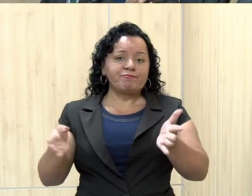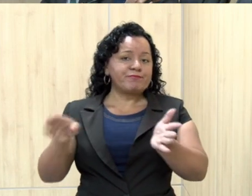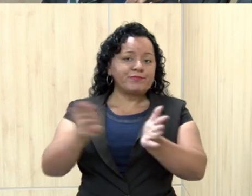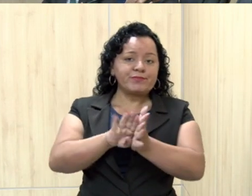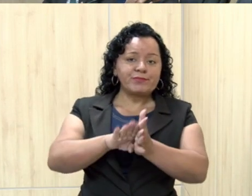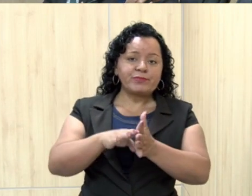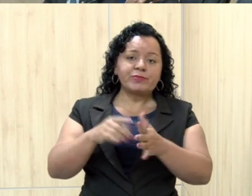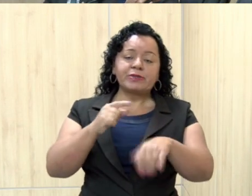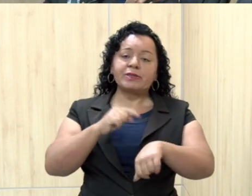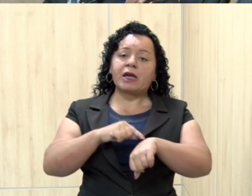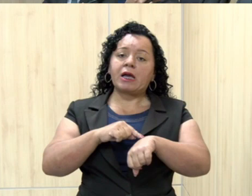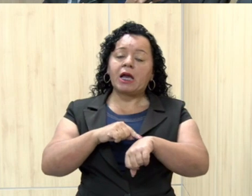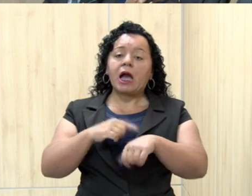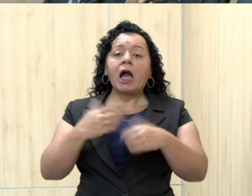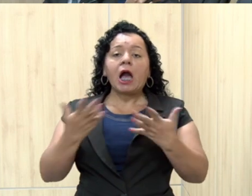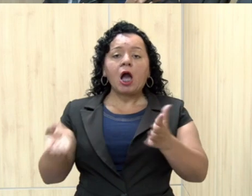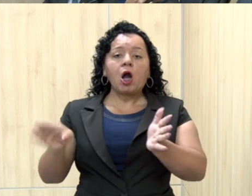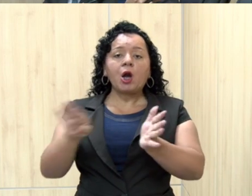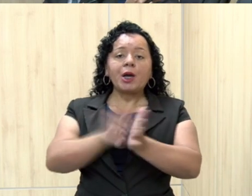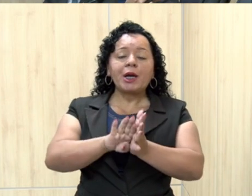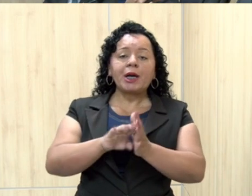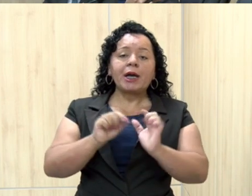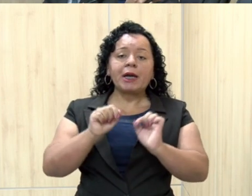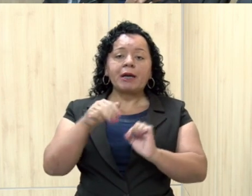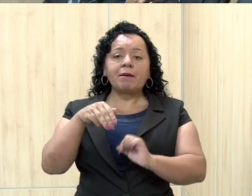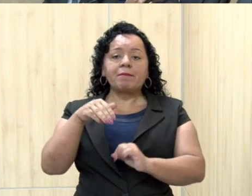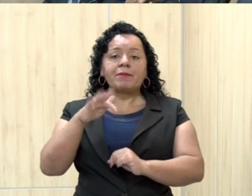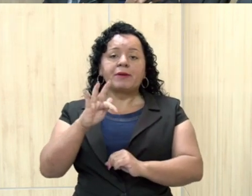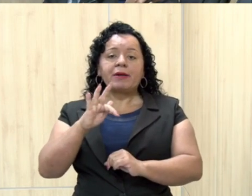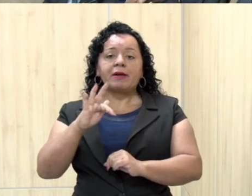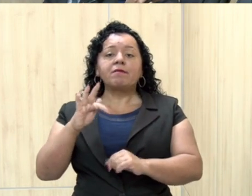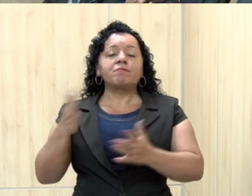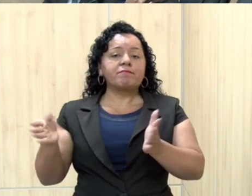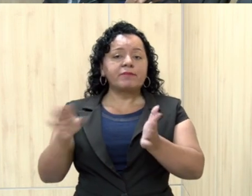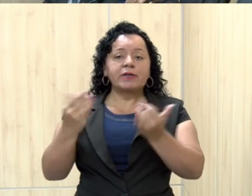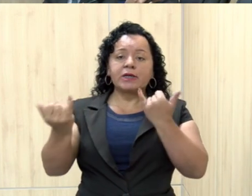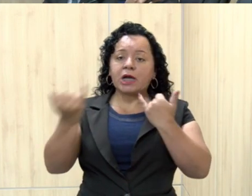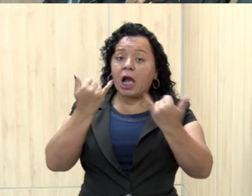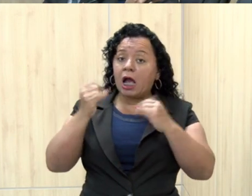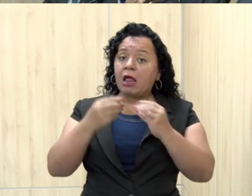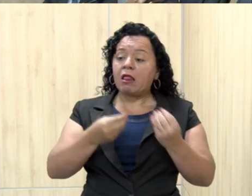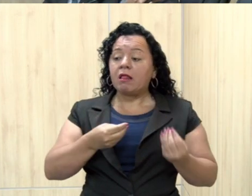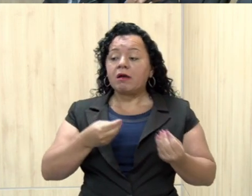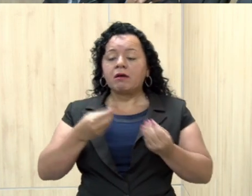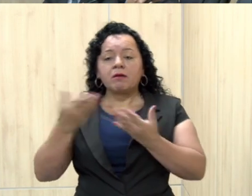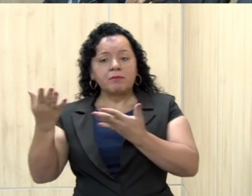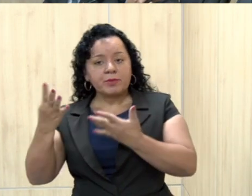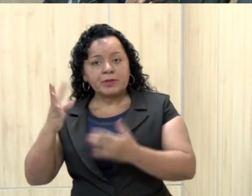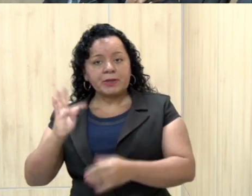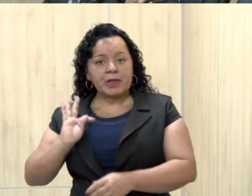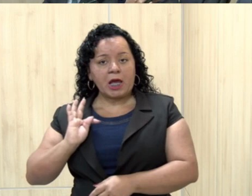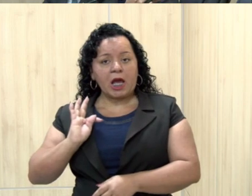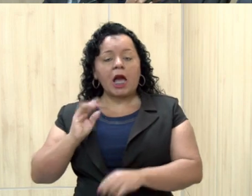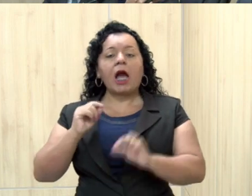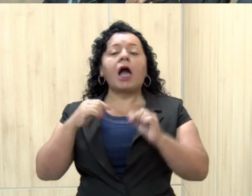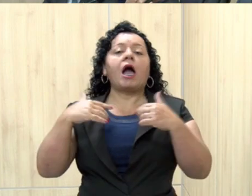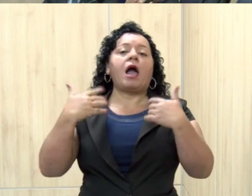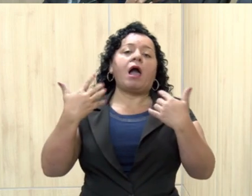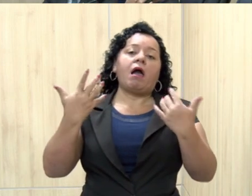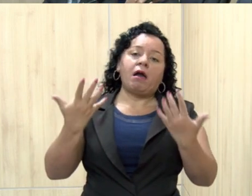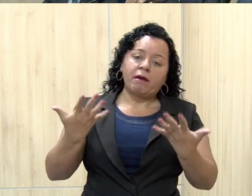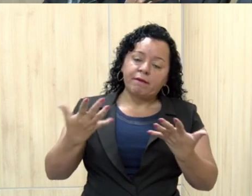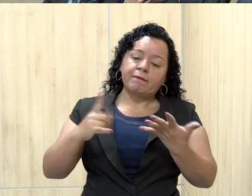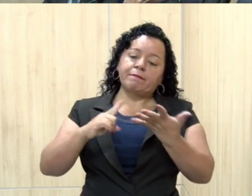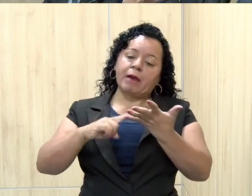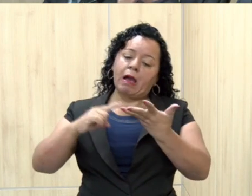a NF trazendo as informações ele vai poder levar para o técnico e dizer olha a situação lá